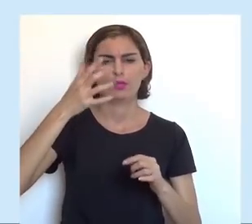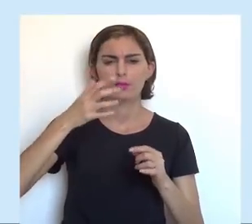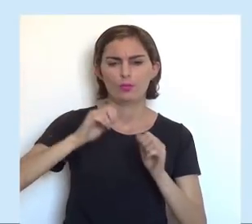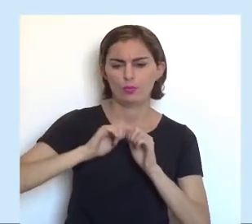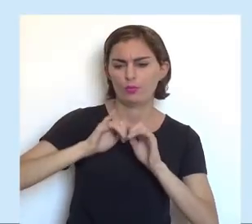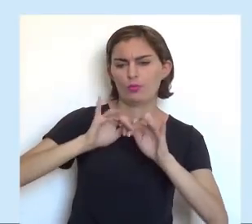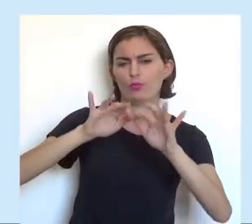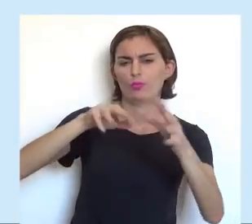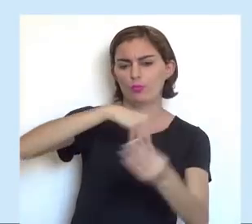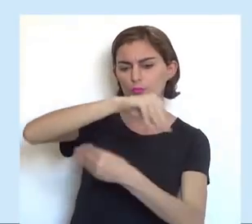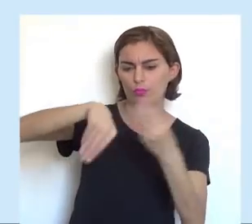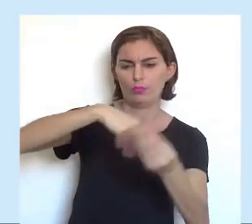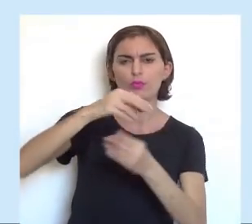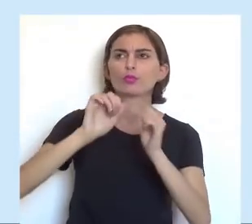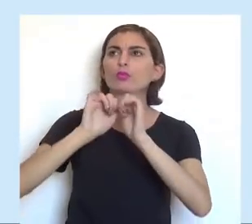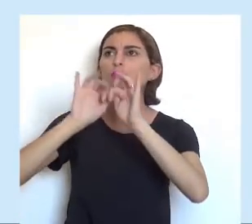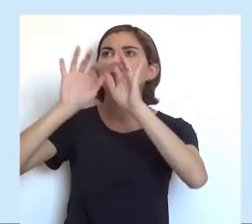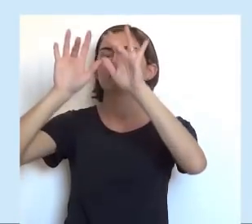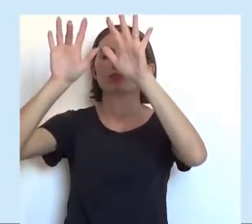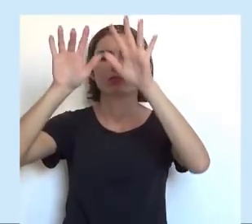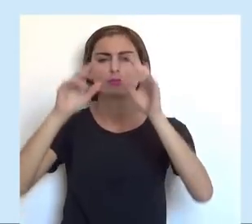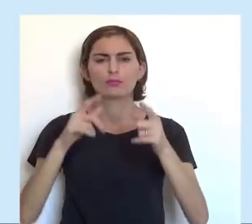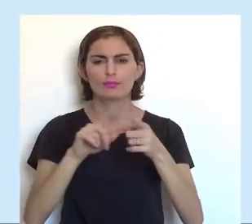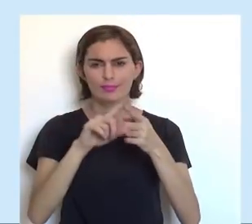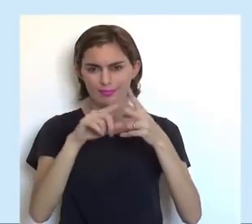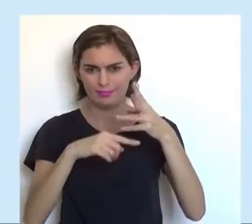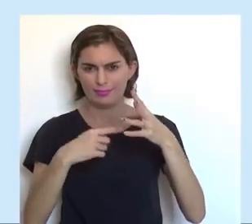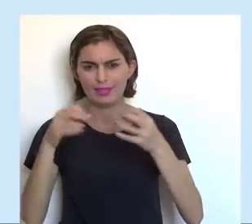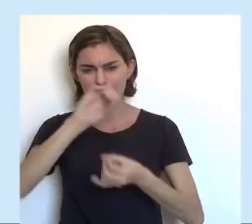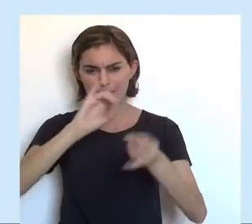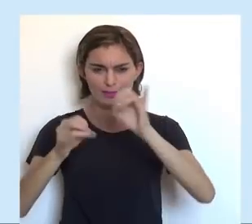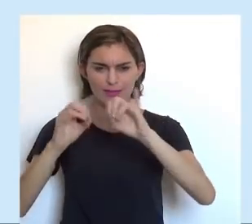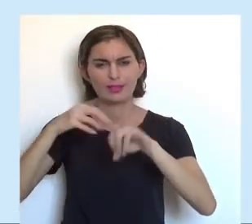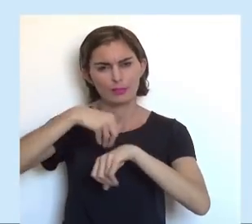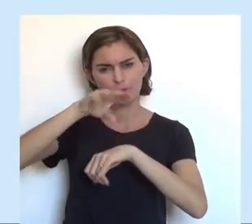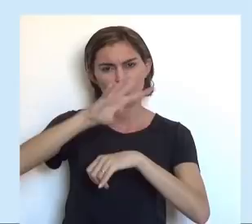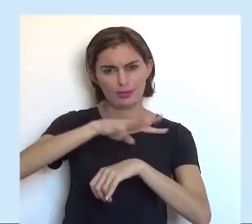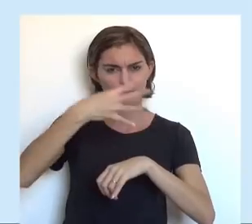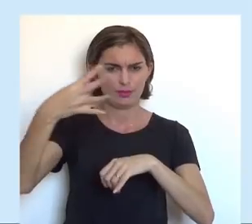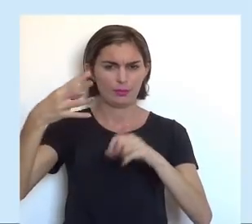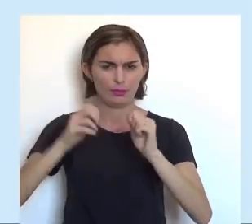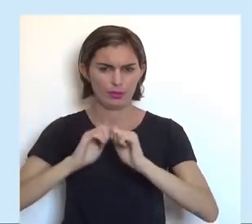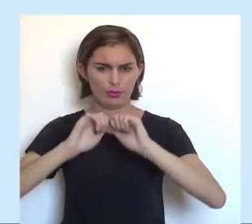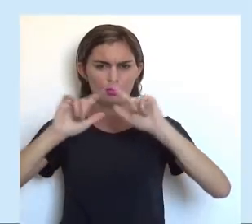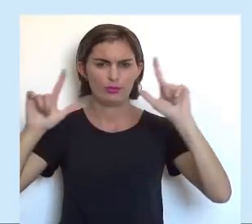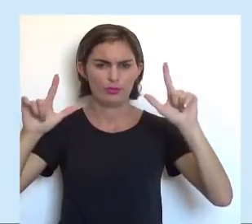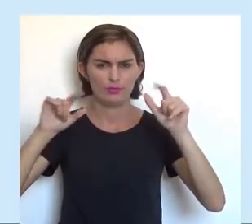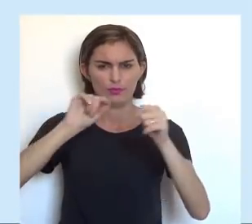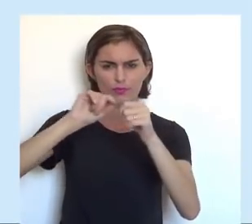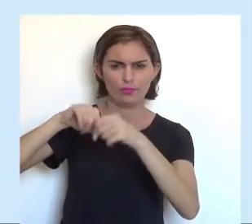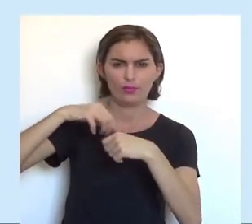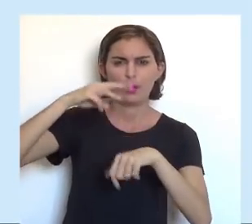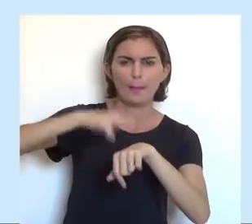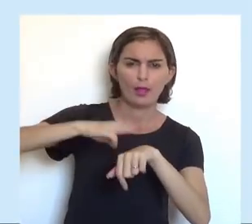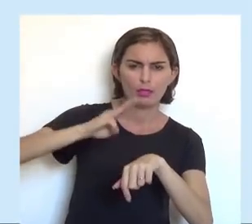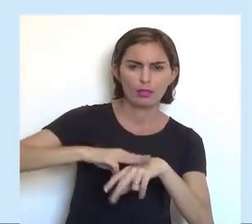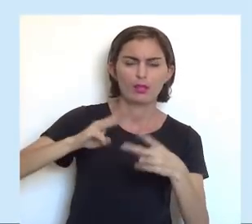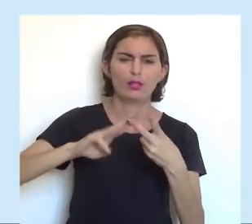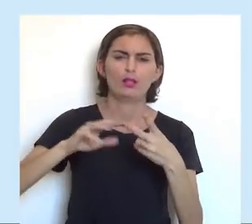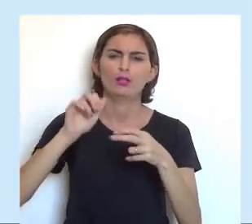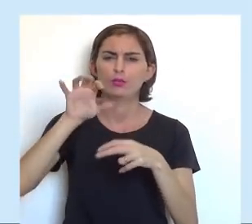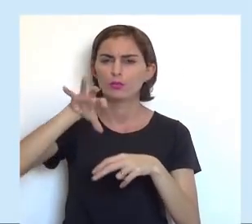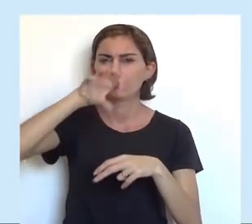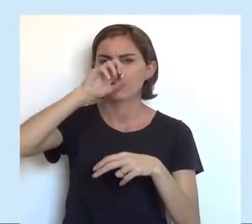pirólise e vai liberar uma mistura gasosa. Aqueles componentes químicos que eu citei na tabela lá no início, vai formar metano,